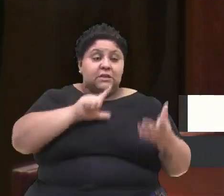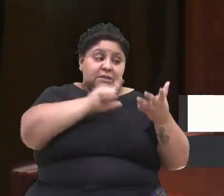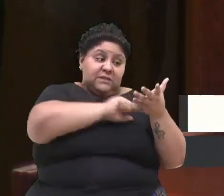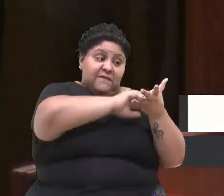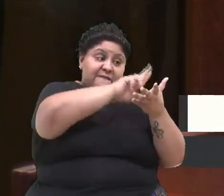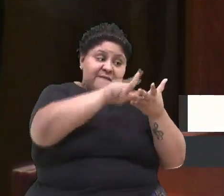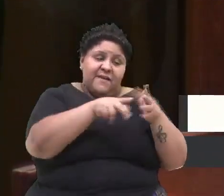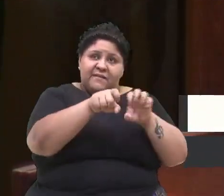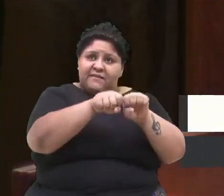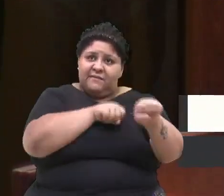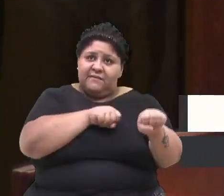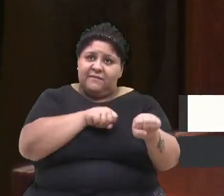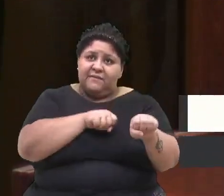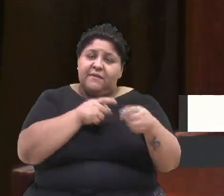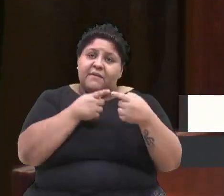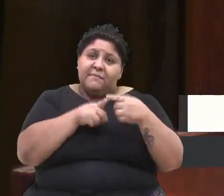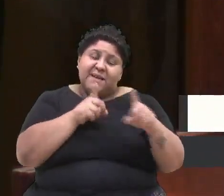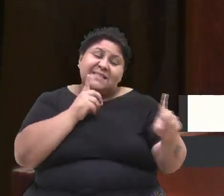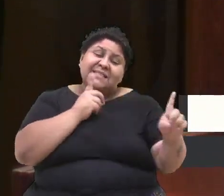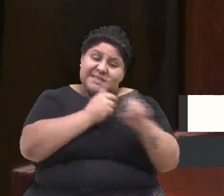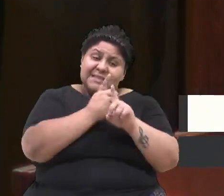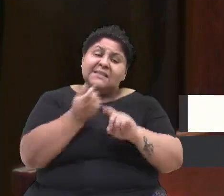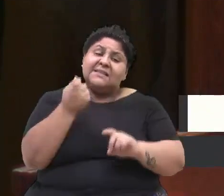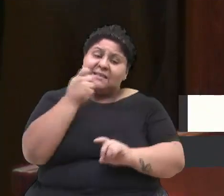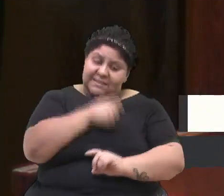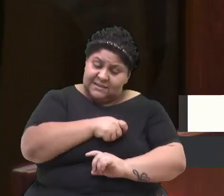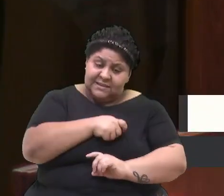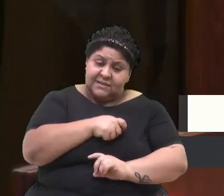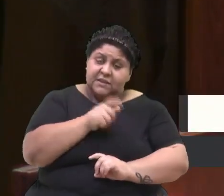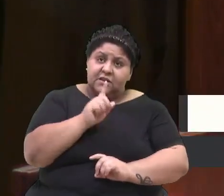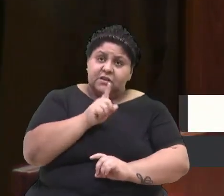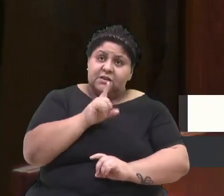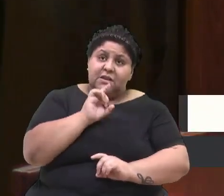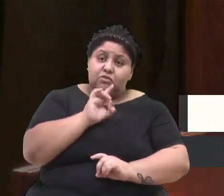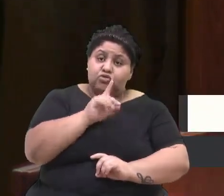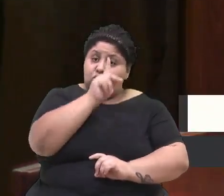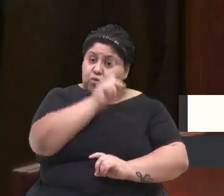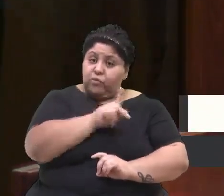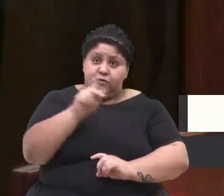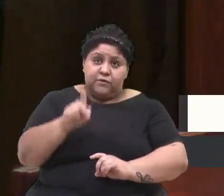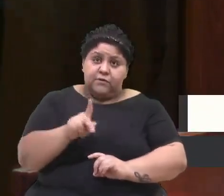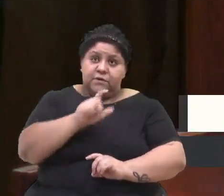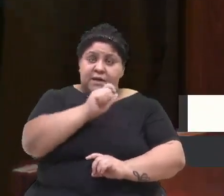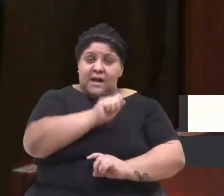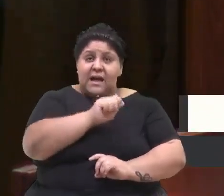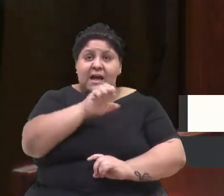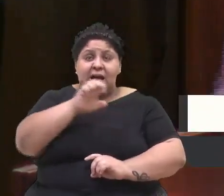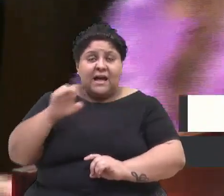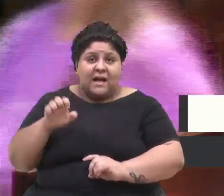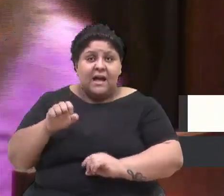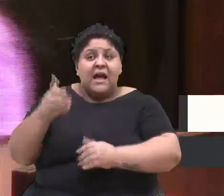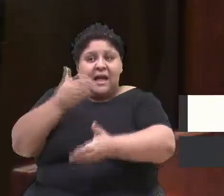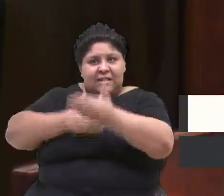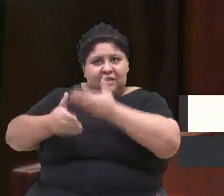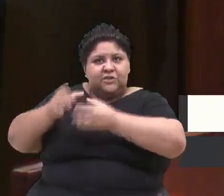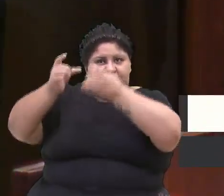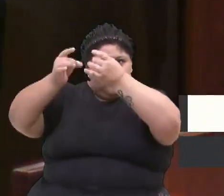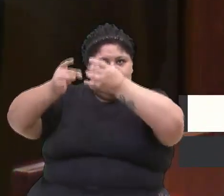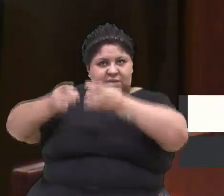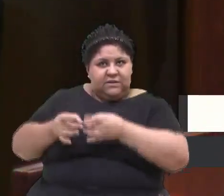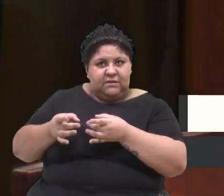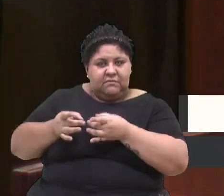formações, mas vêm ao encontro da necessidade, onde não só os profs de AE, os profs de atendimento educacional